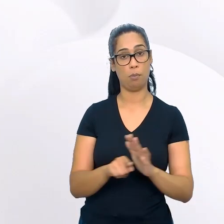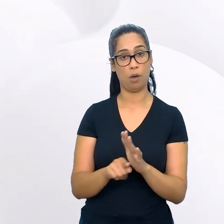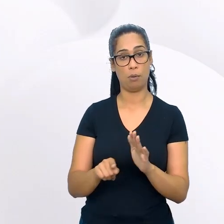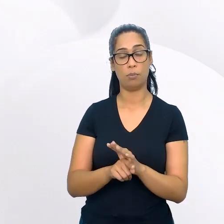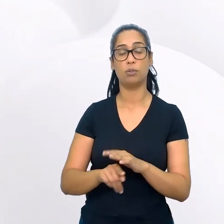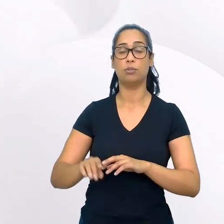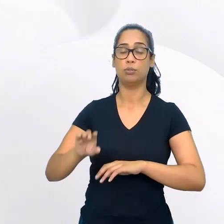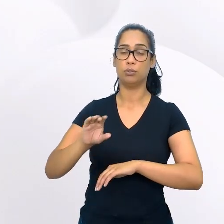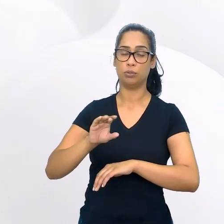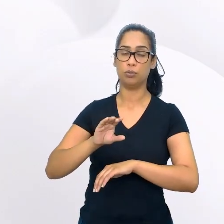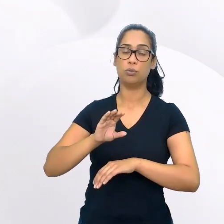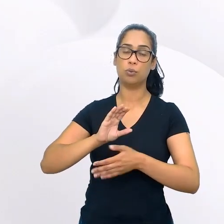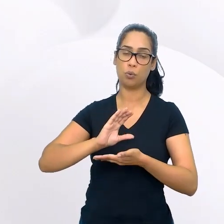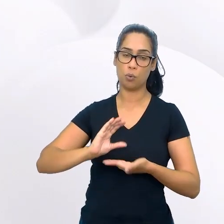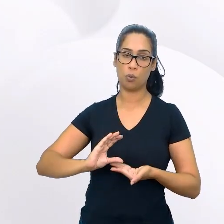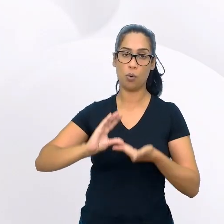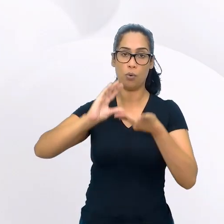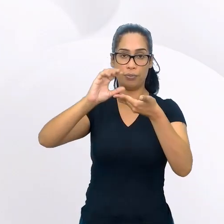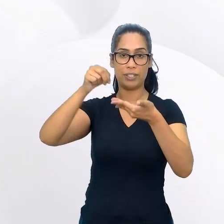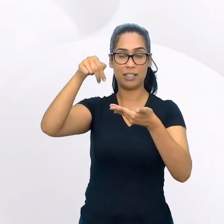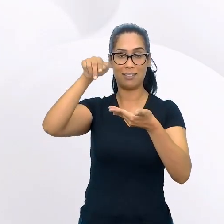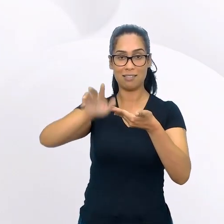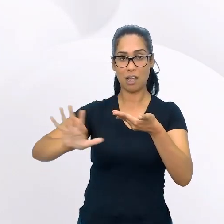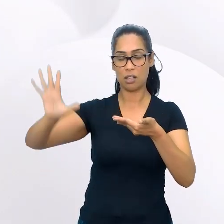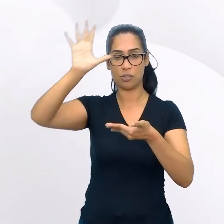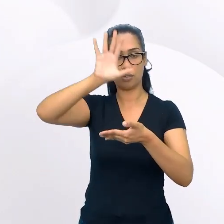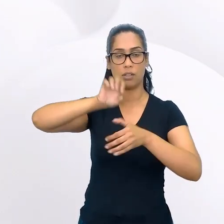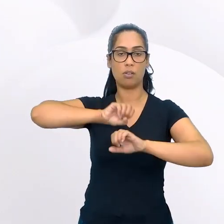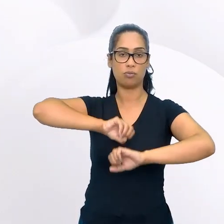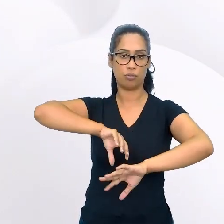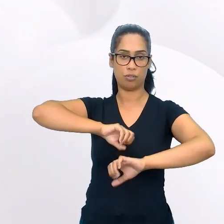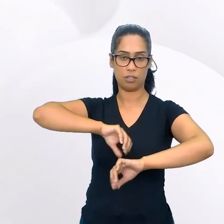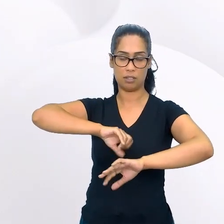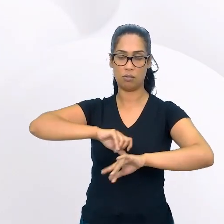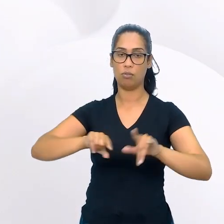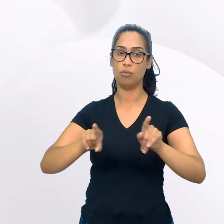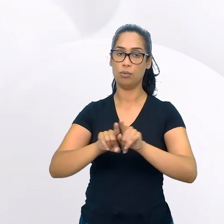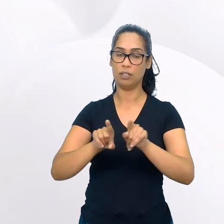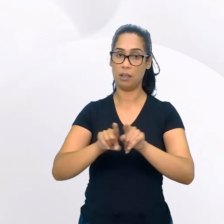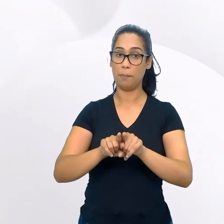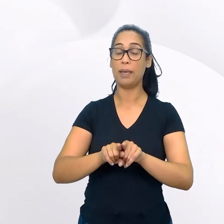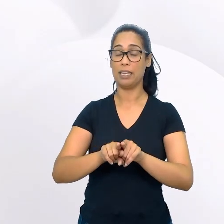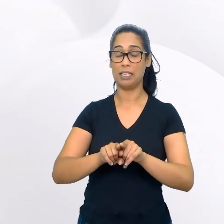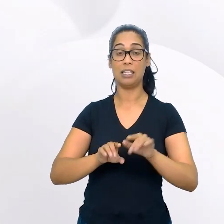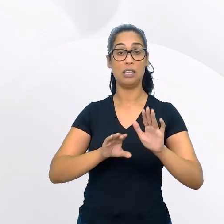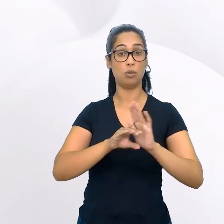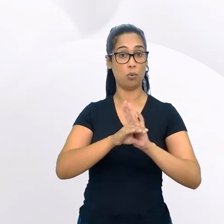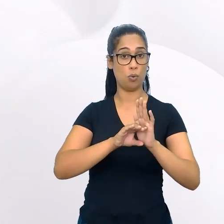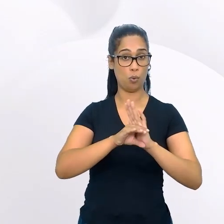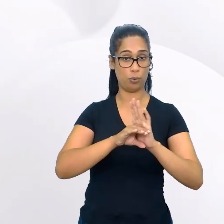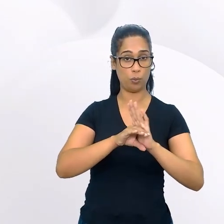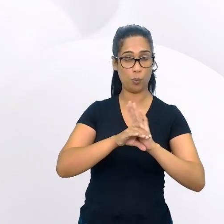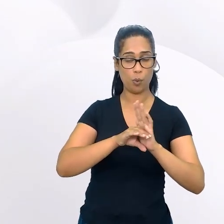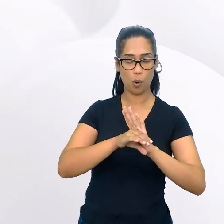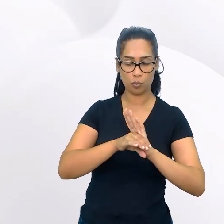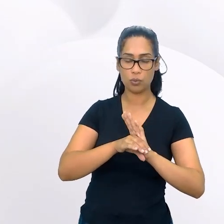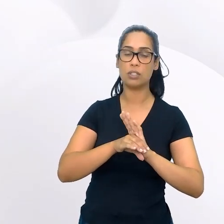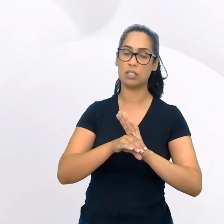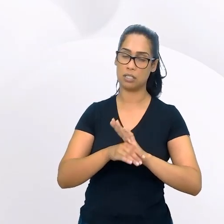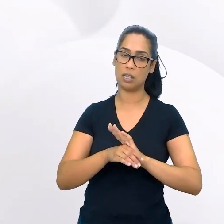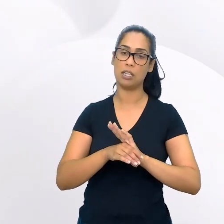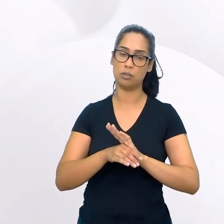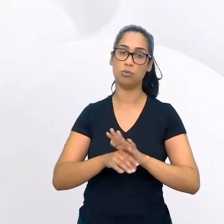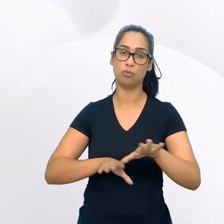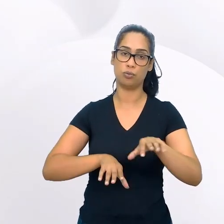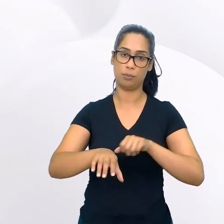Educação e consequentemente a resolução que fala da base Nacional como um para a formação continuada de